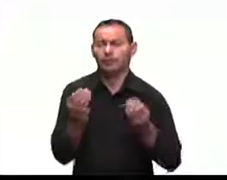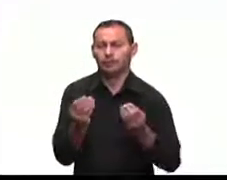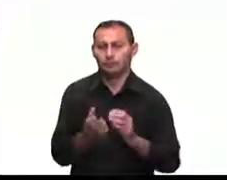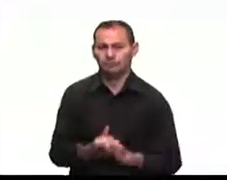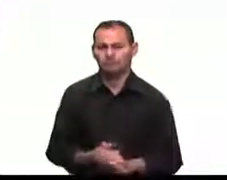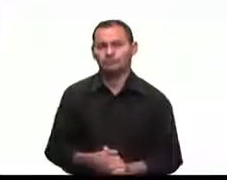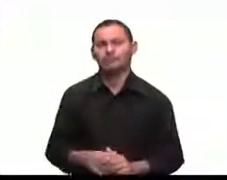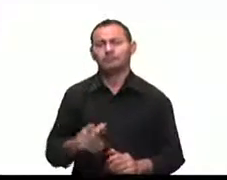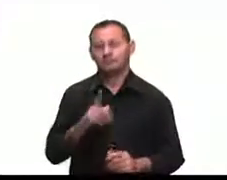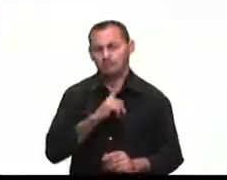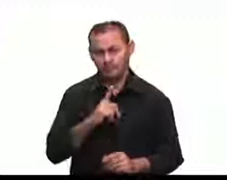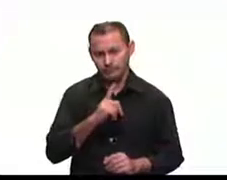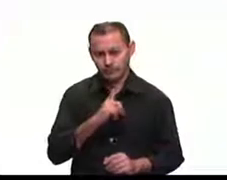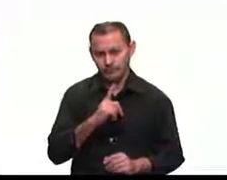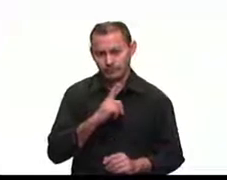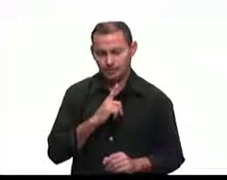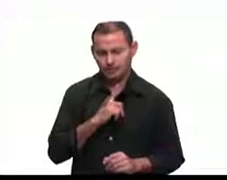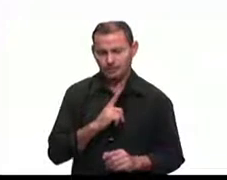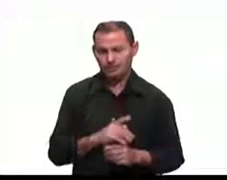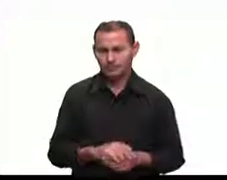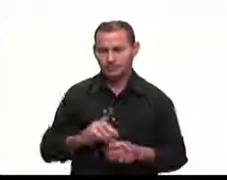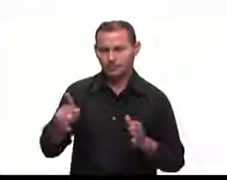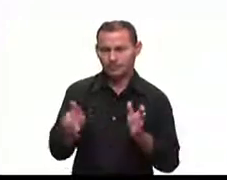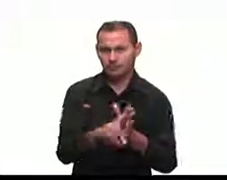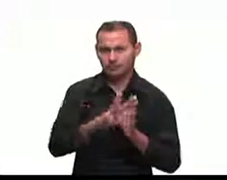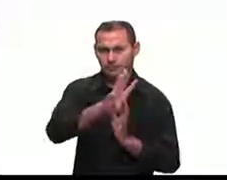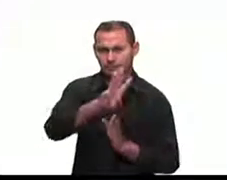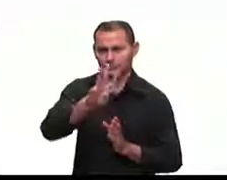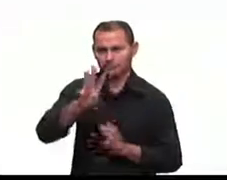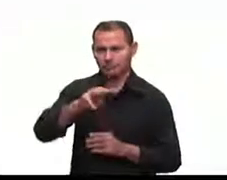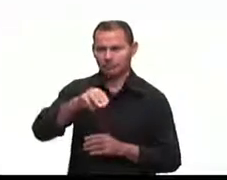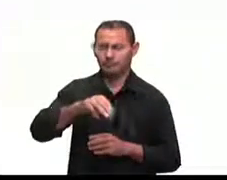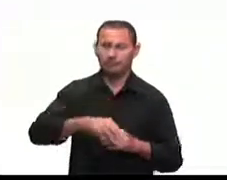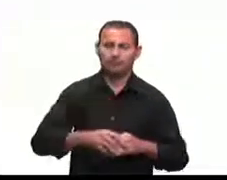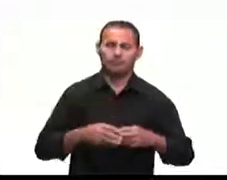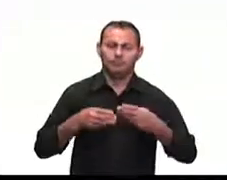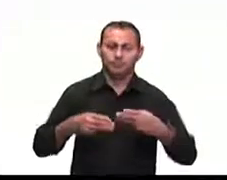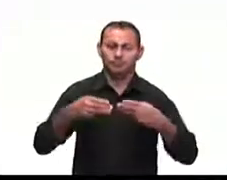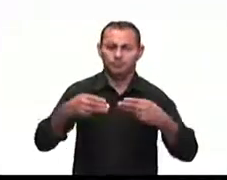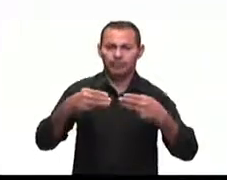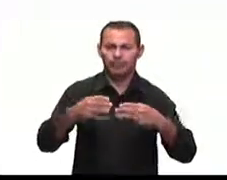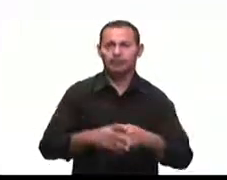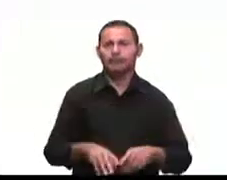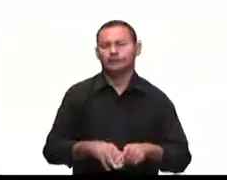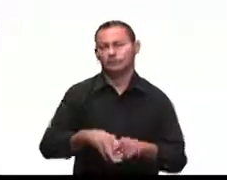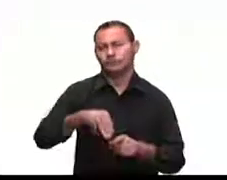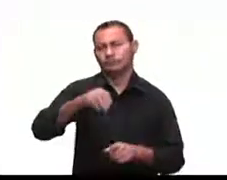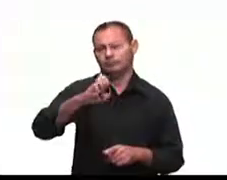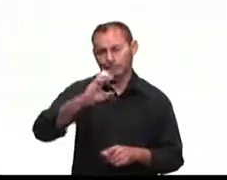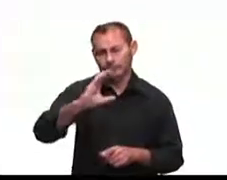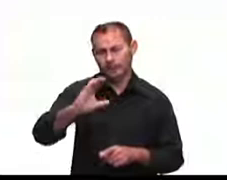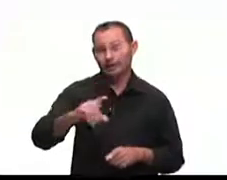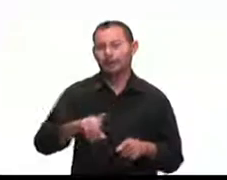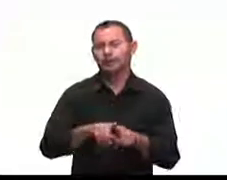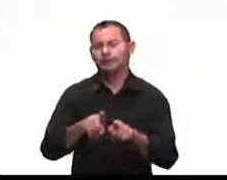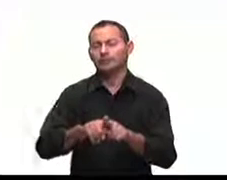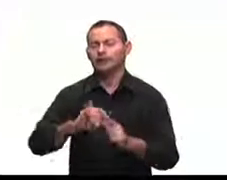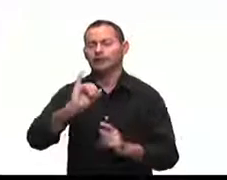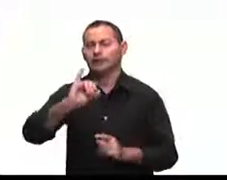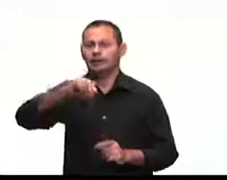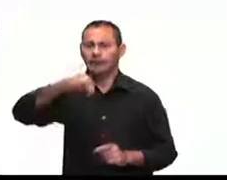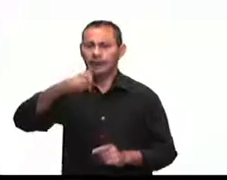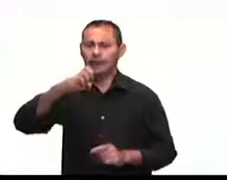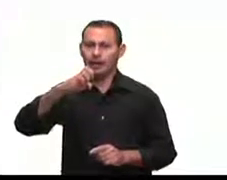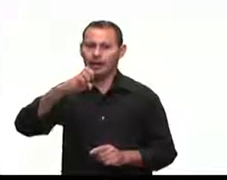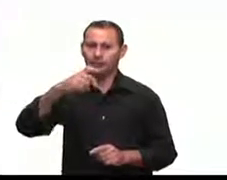Então, existe aí no próprio site do MEC e do INEP um censo, tá,